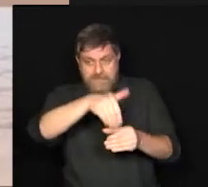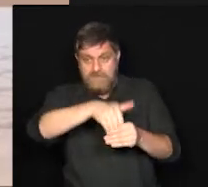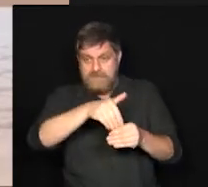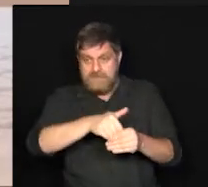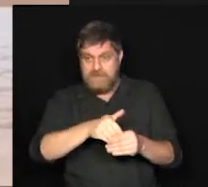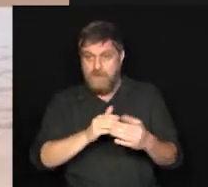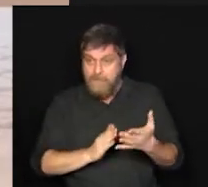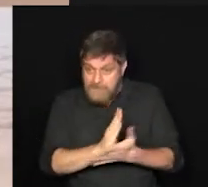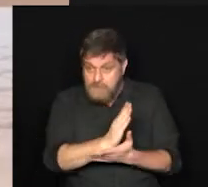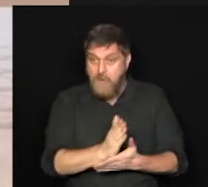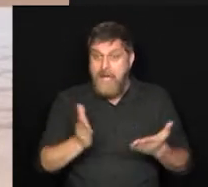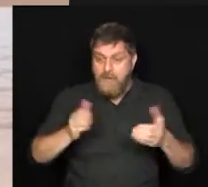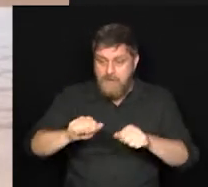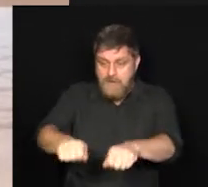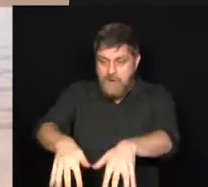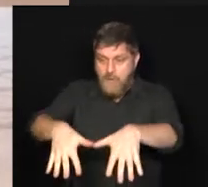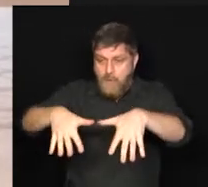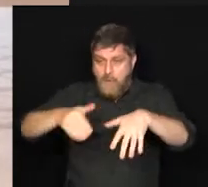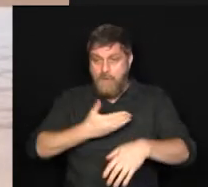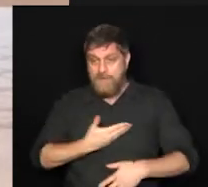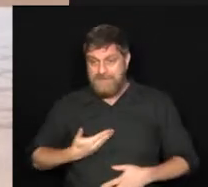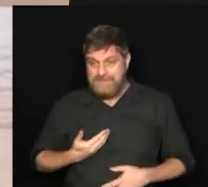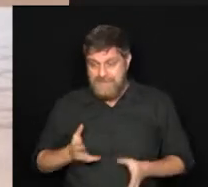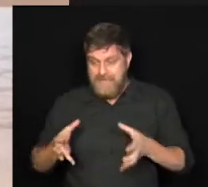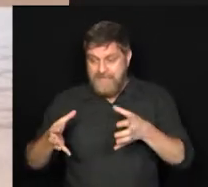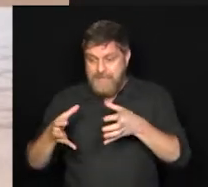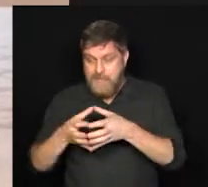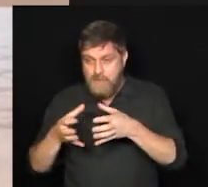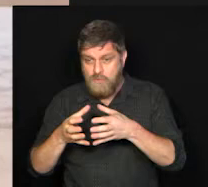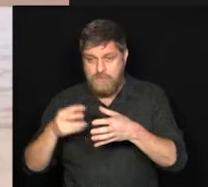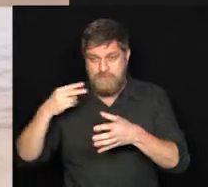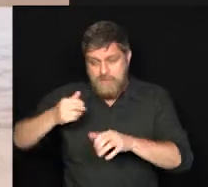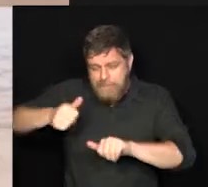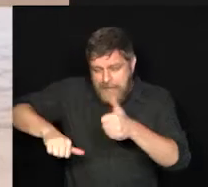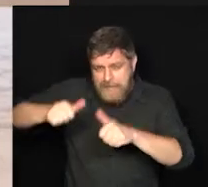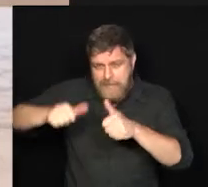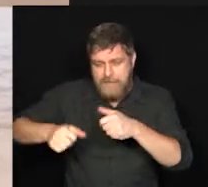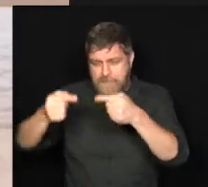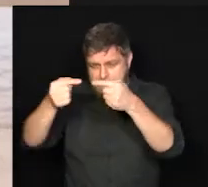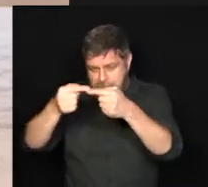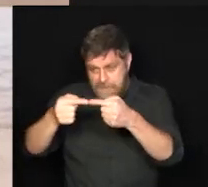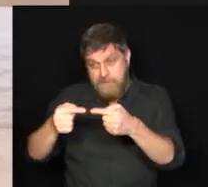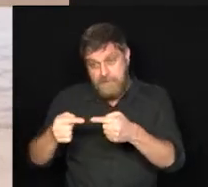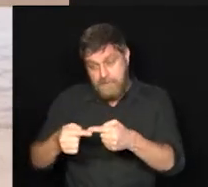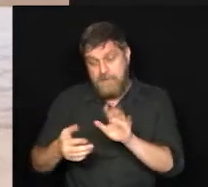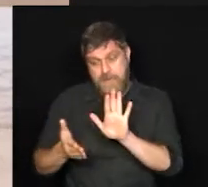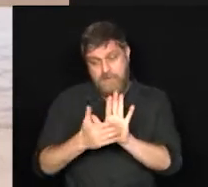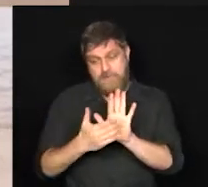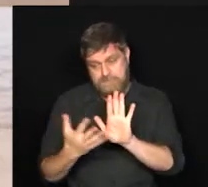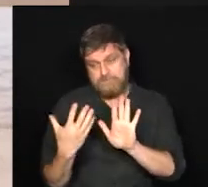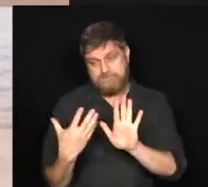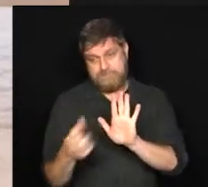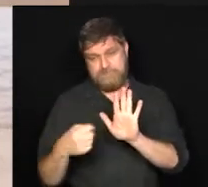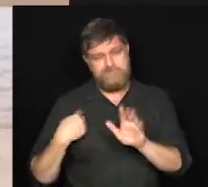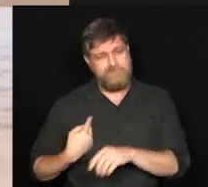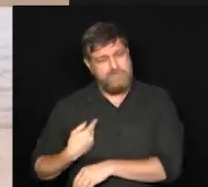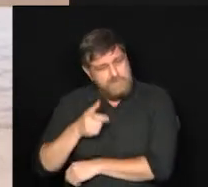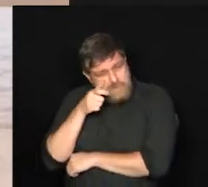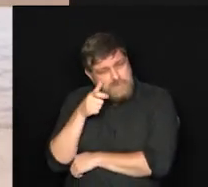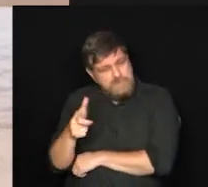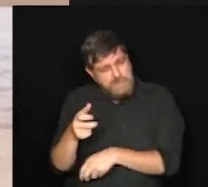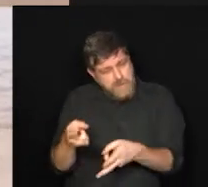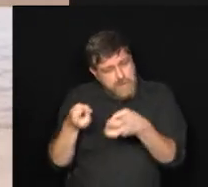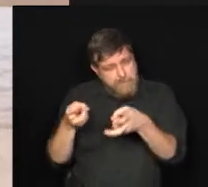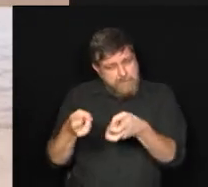essa audiência e com o parecer da comissão, que provavelmente deve ser favorável à proposta, pelo que a gente pôde acompanhar na